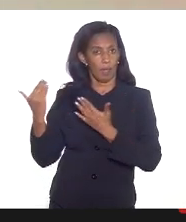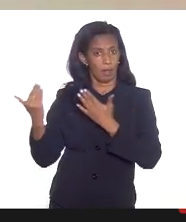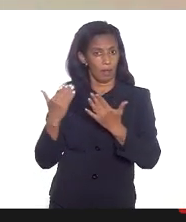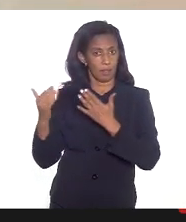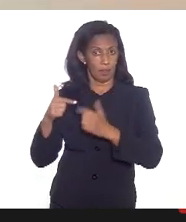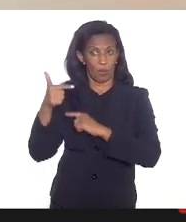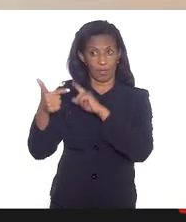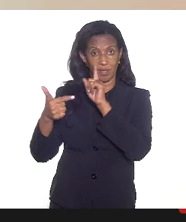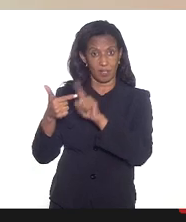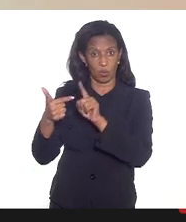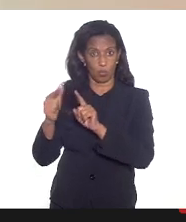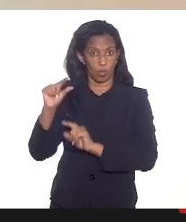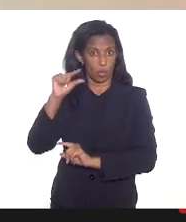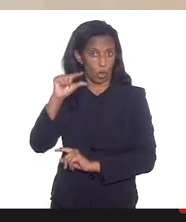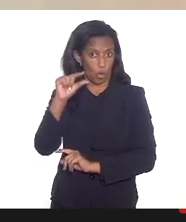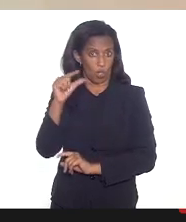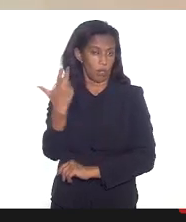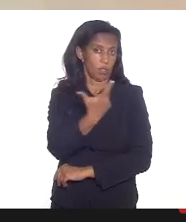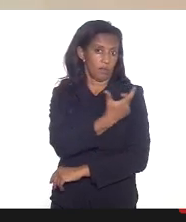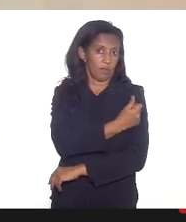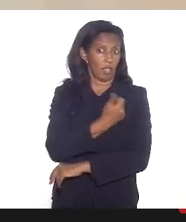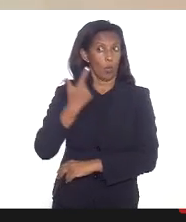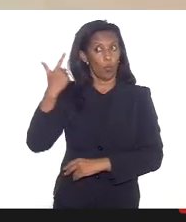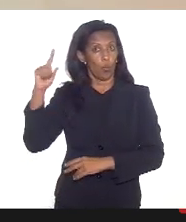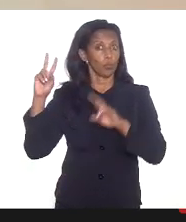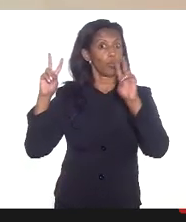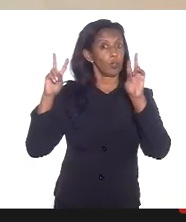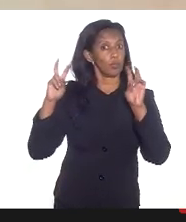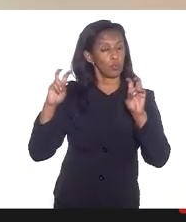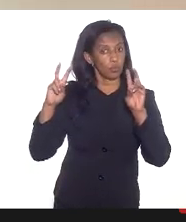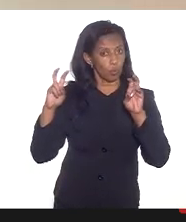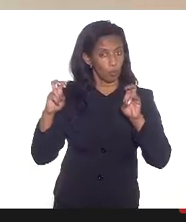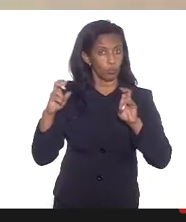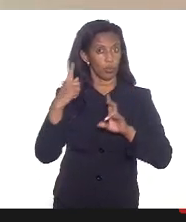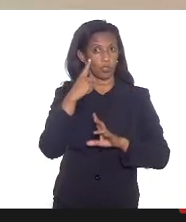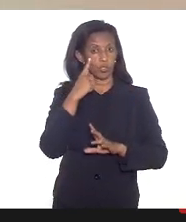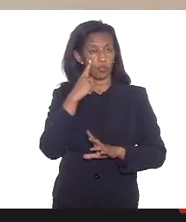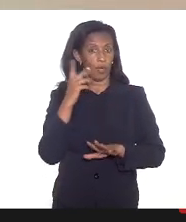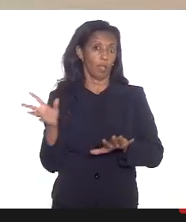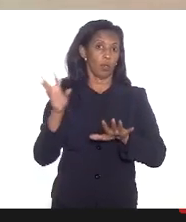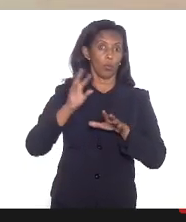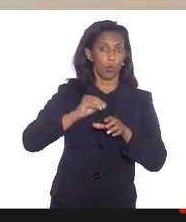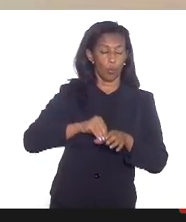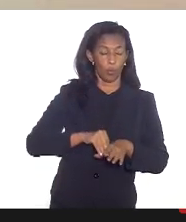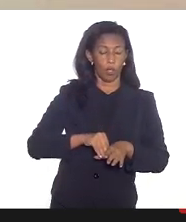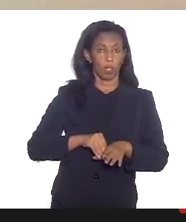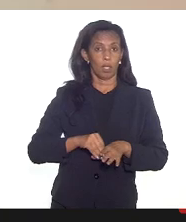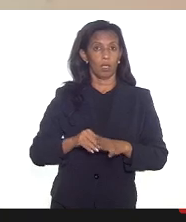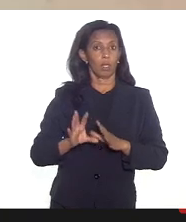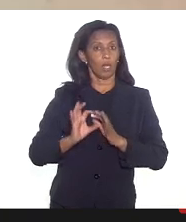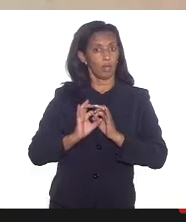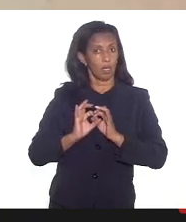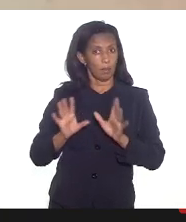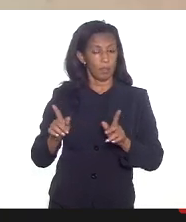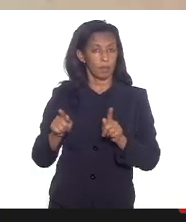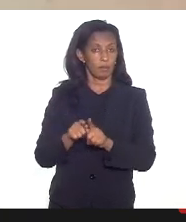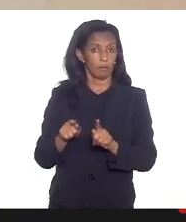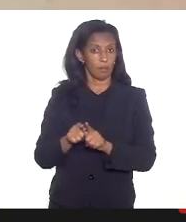exemplo a segunda dose essa esse é um outro assunto que a gente vai abordar para tentar incluir na deliberação